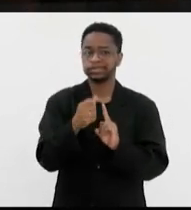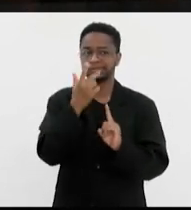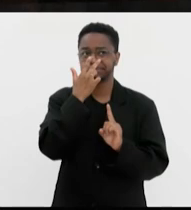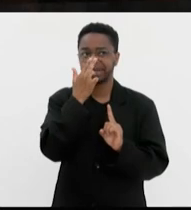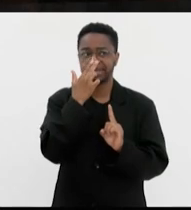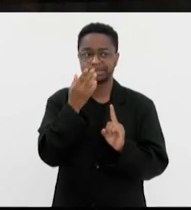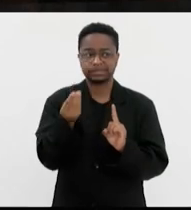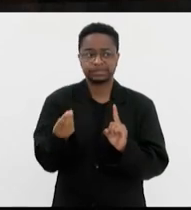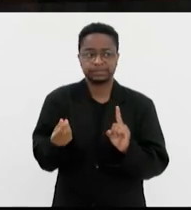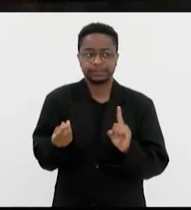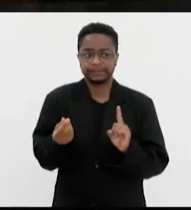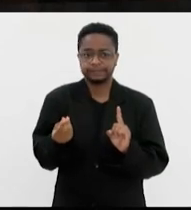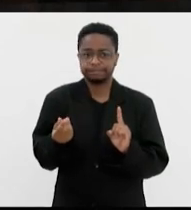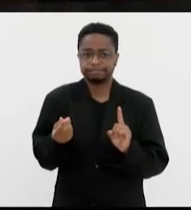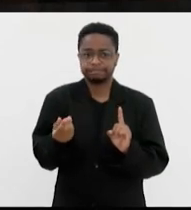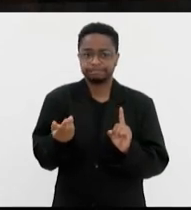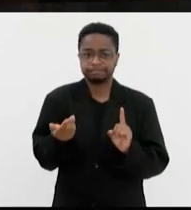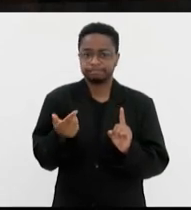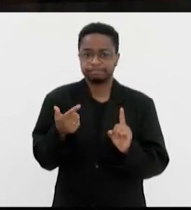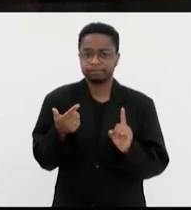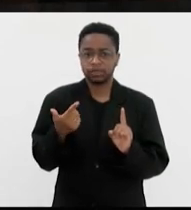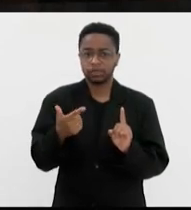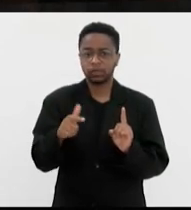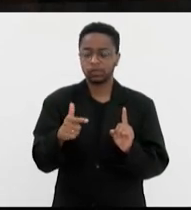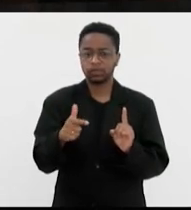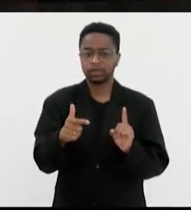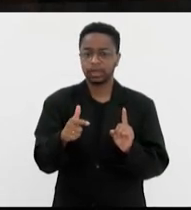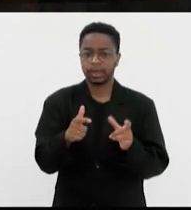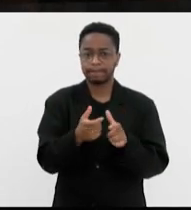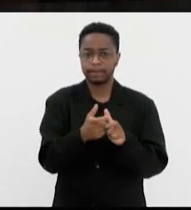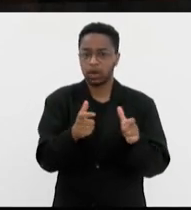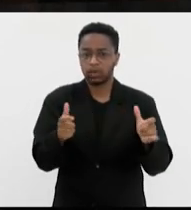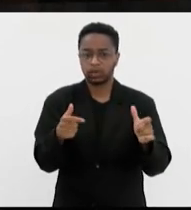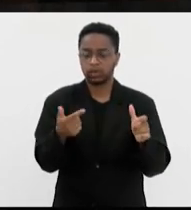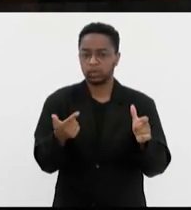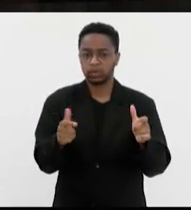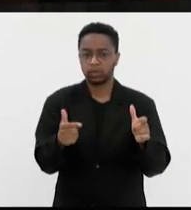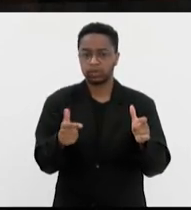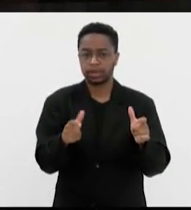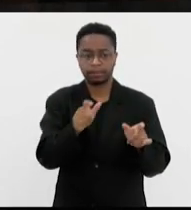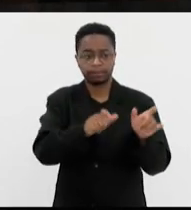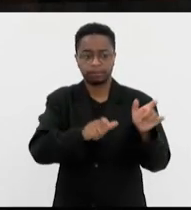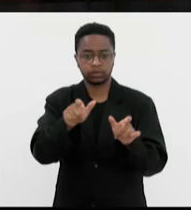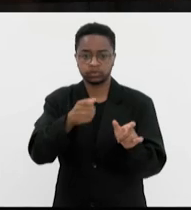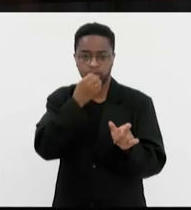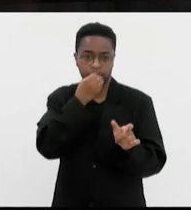praticamente não tivesse na sua imensa maioria gente de bem.